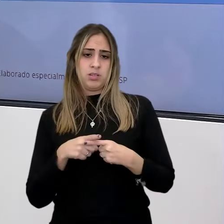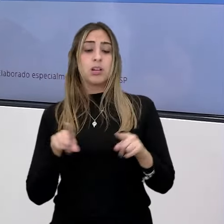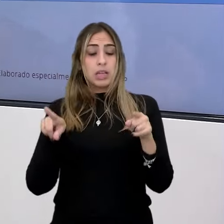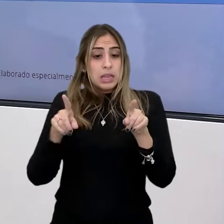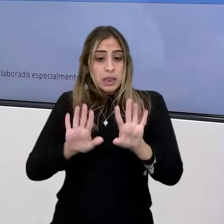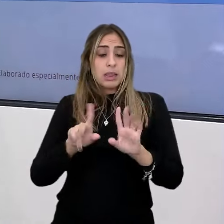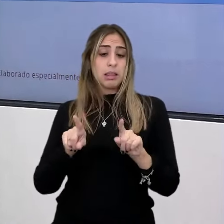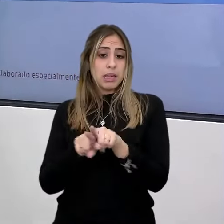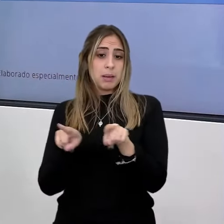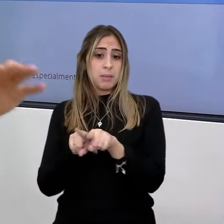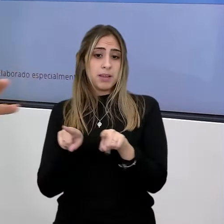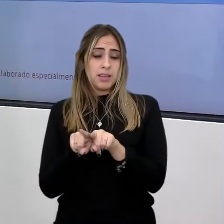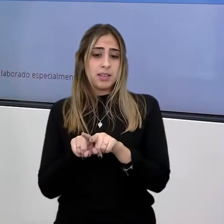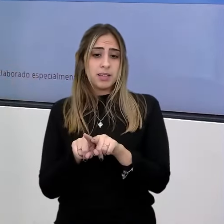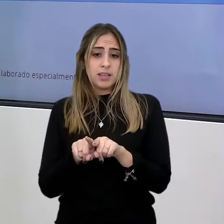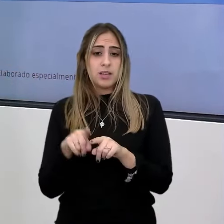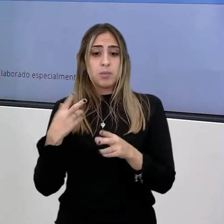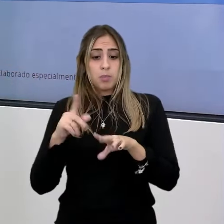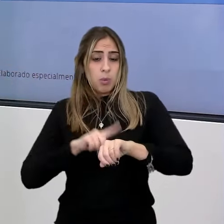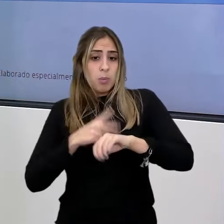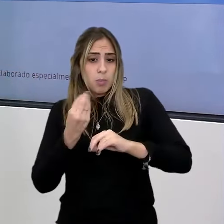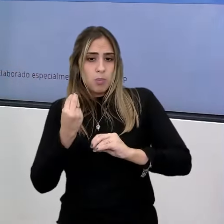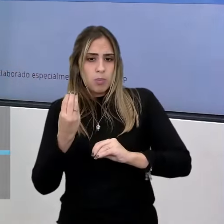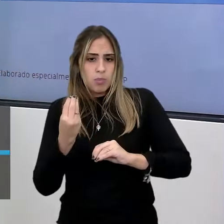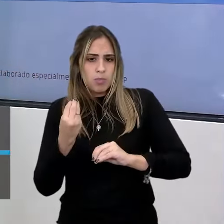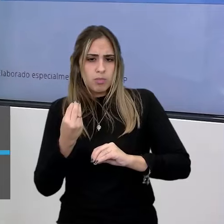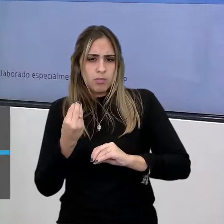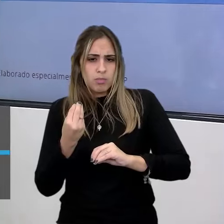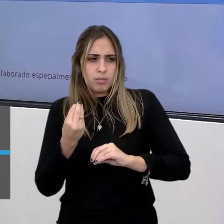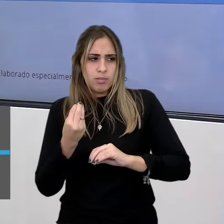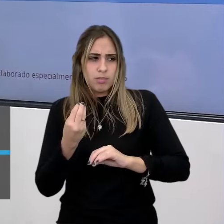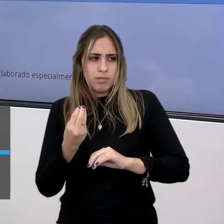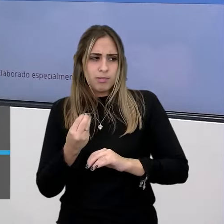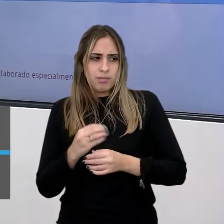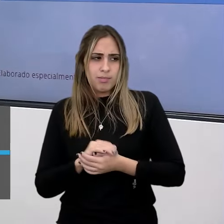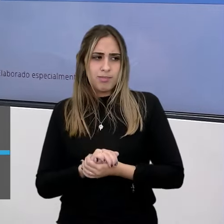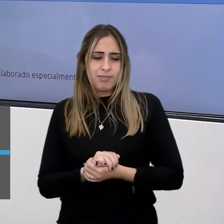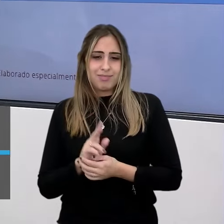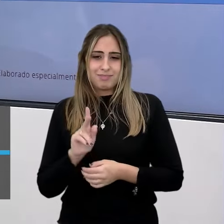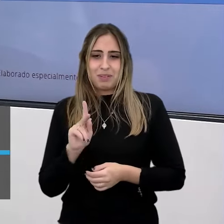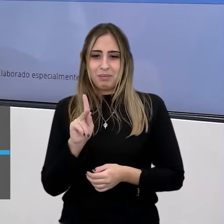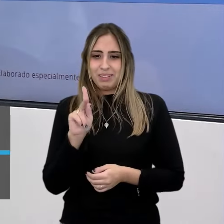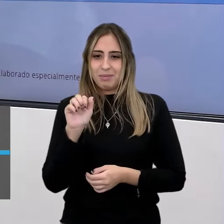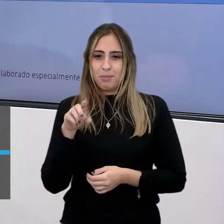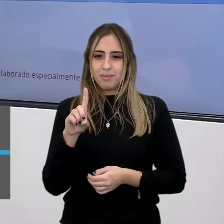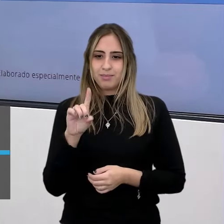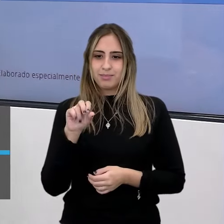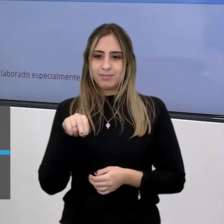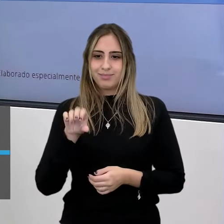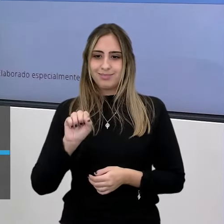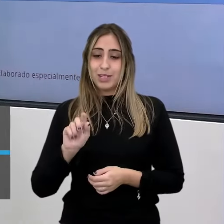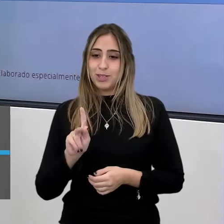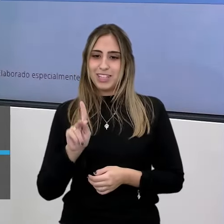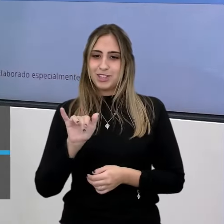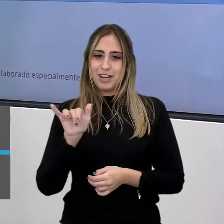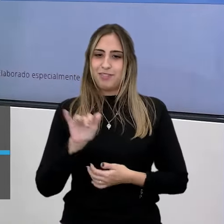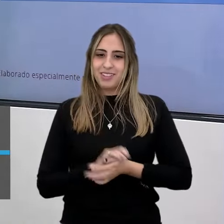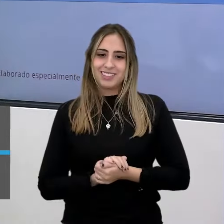inclusive o momento aqui de muita amizade é que o kandinsky de amizade com o compositor